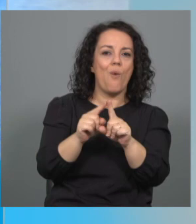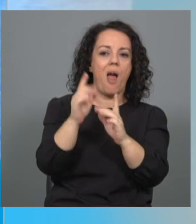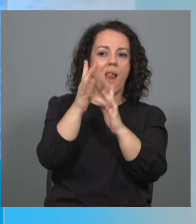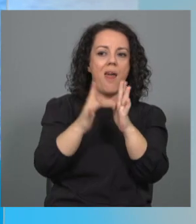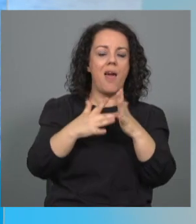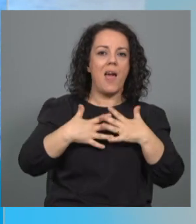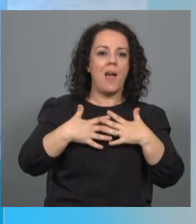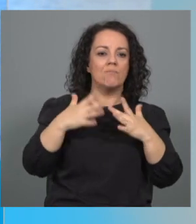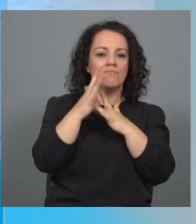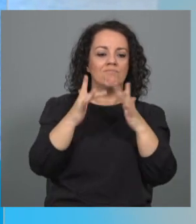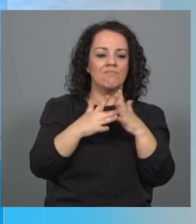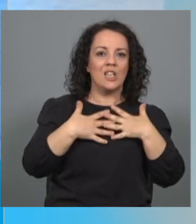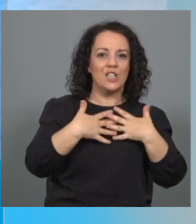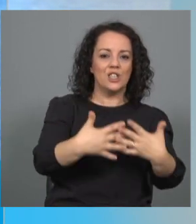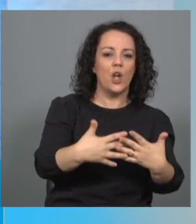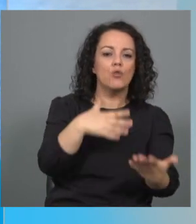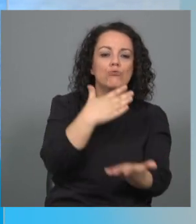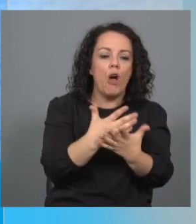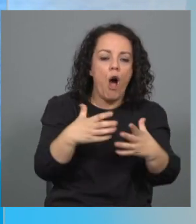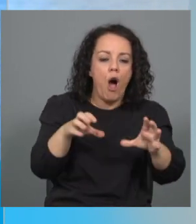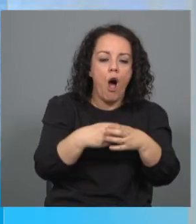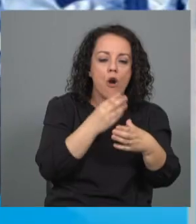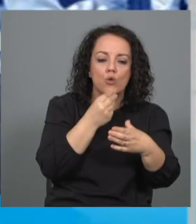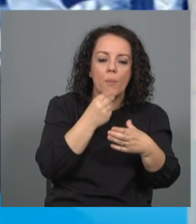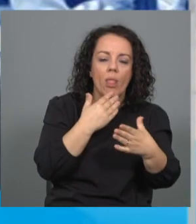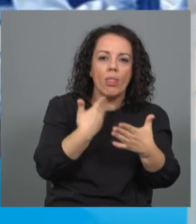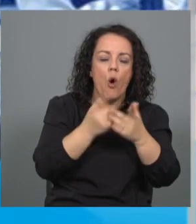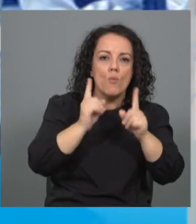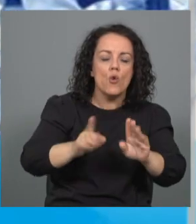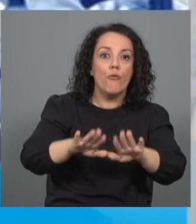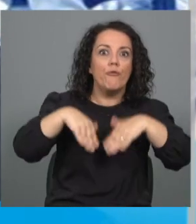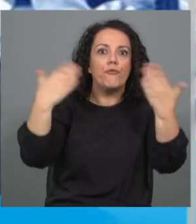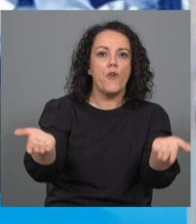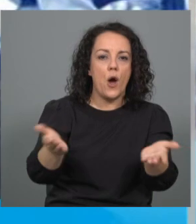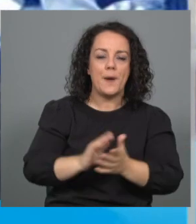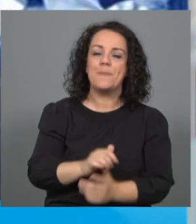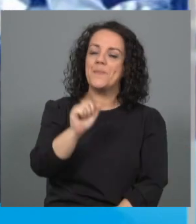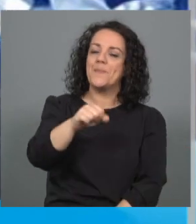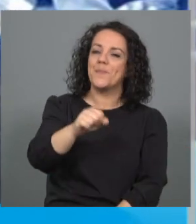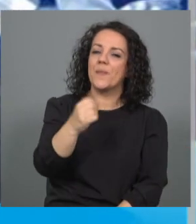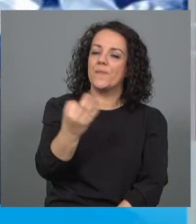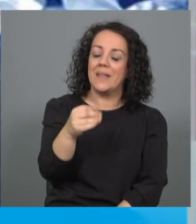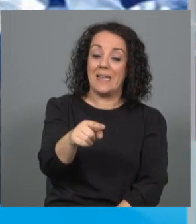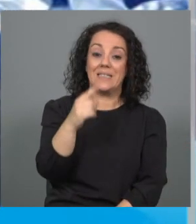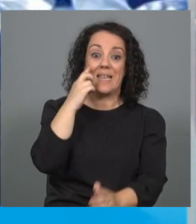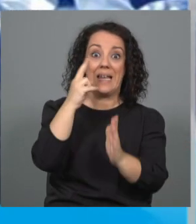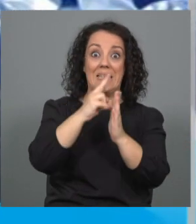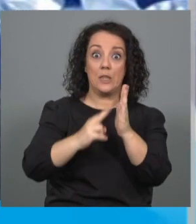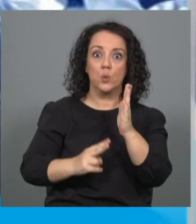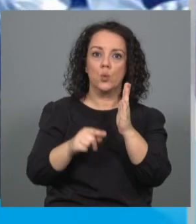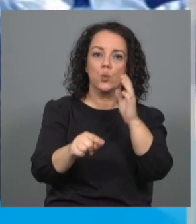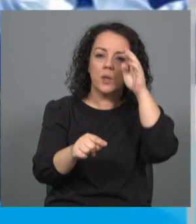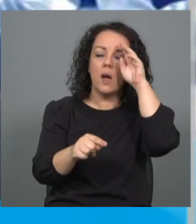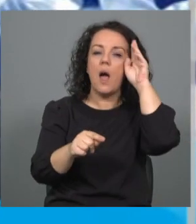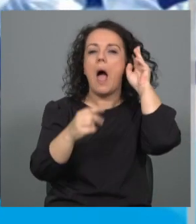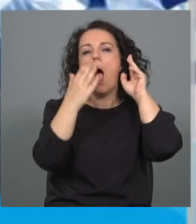rompe as fronteiras do judaísmo. É verdade, diremos que nesta leitura parece-nos aquele que foi, diríamos,